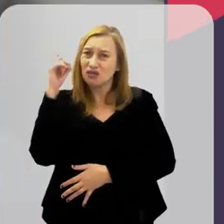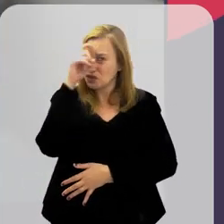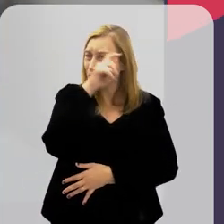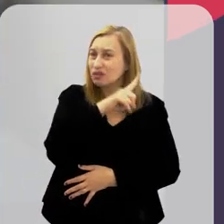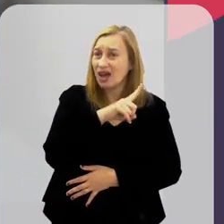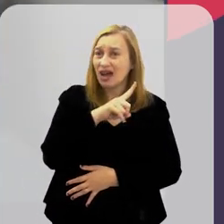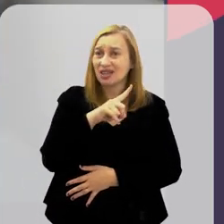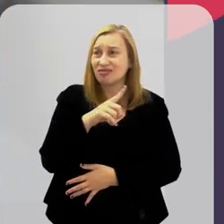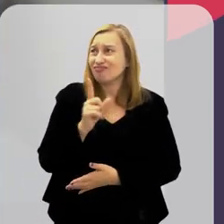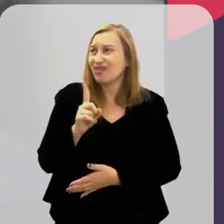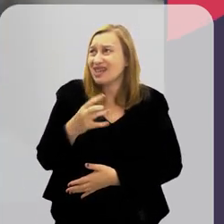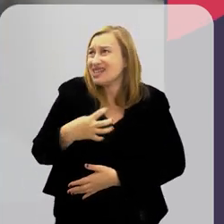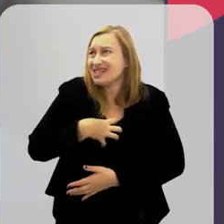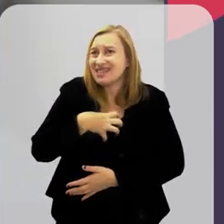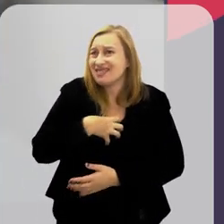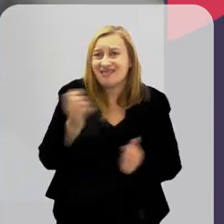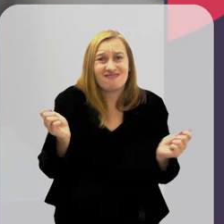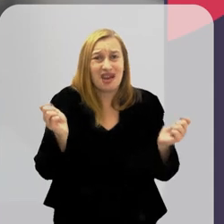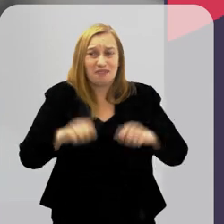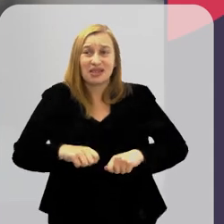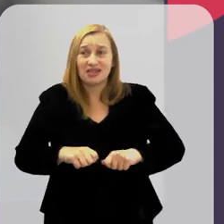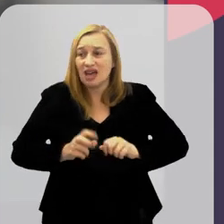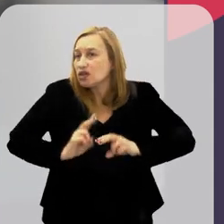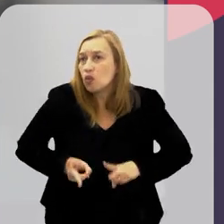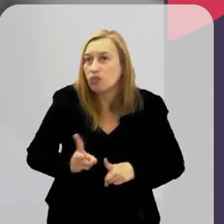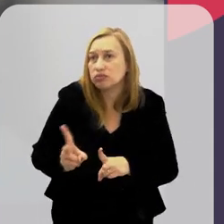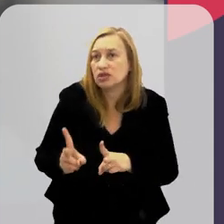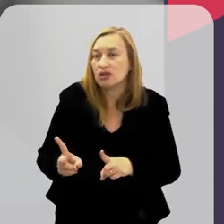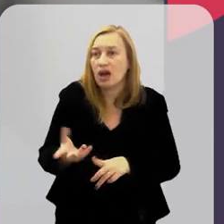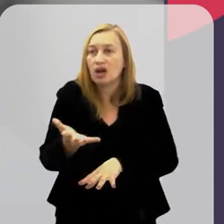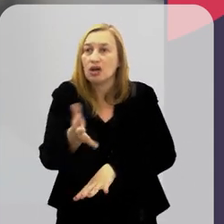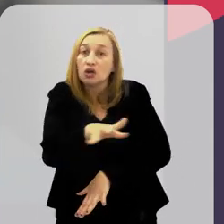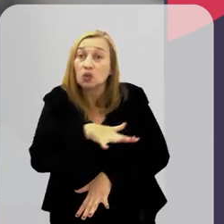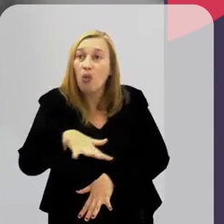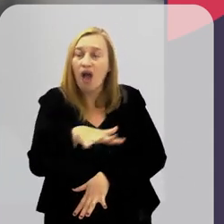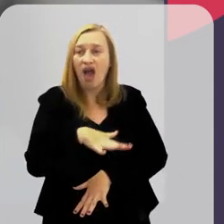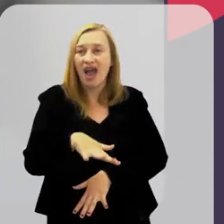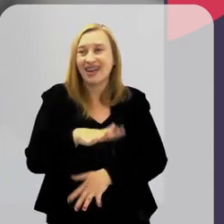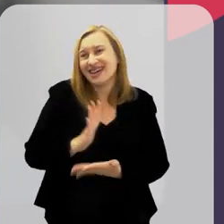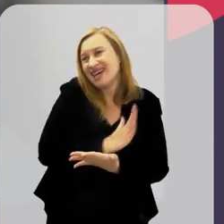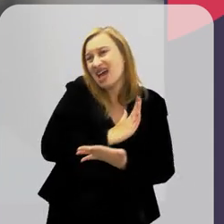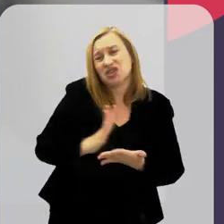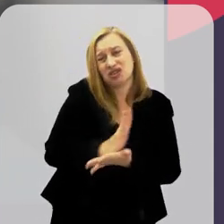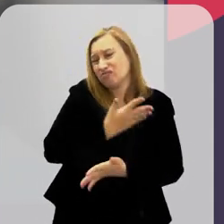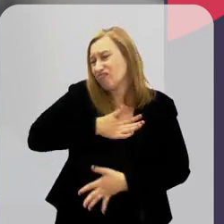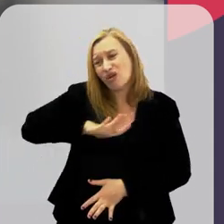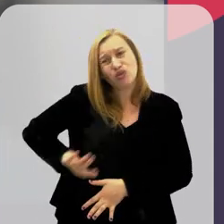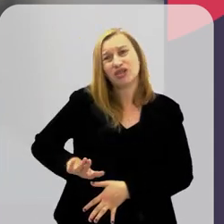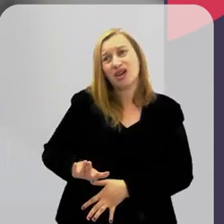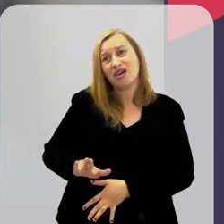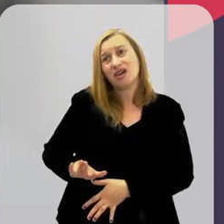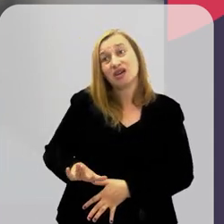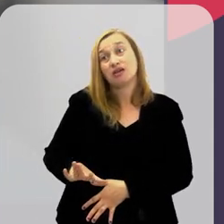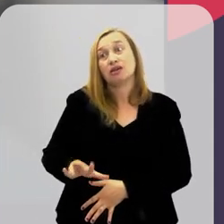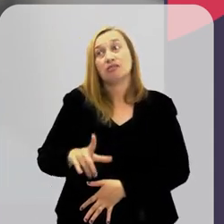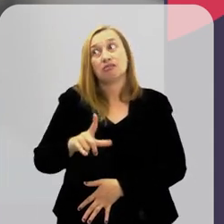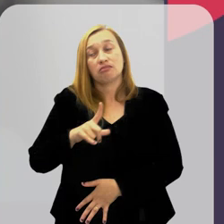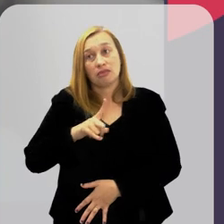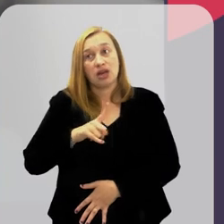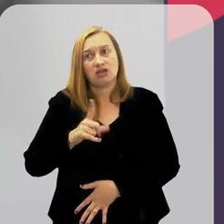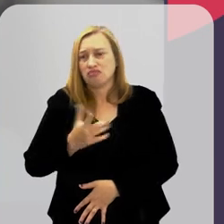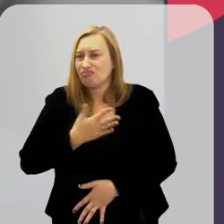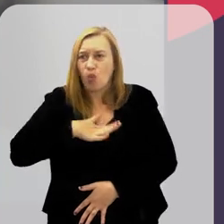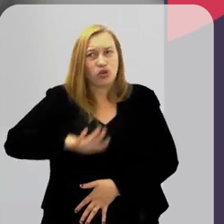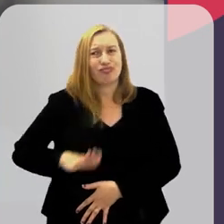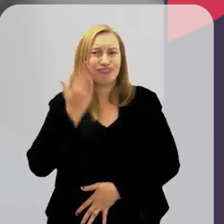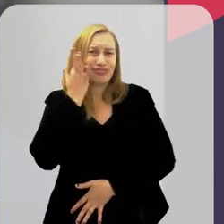muitas lacunas. E aí ela não vai se sentir capaz de seguir adiante numa área e, na maioria das vezes, não vai gostar.